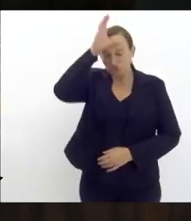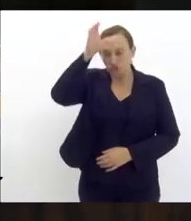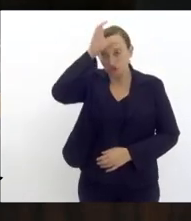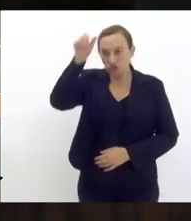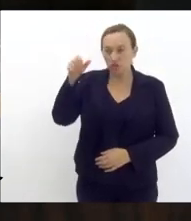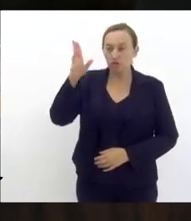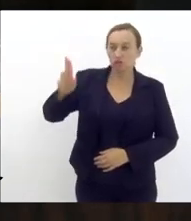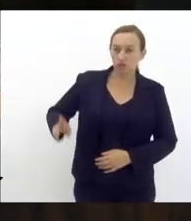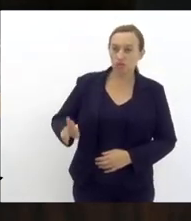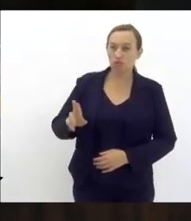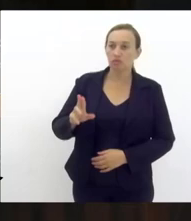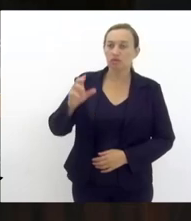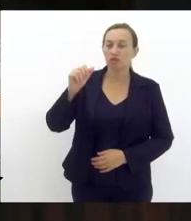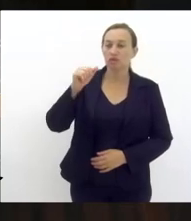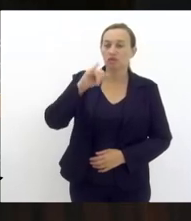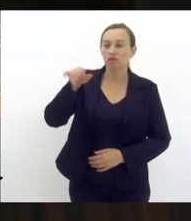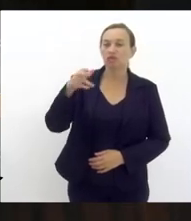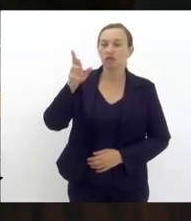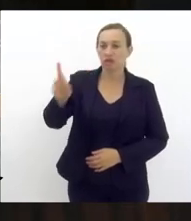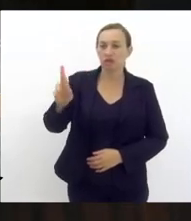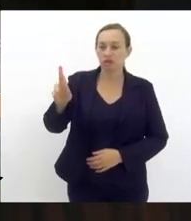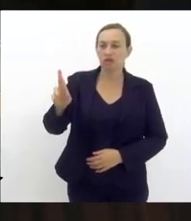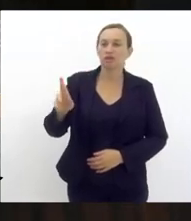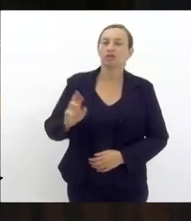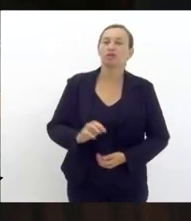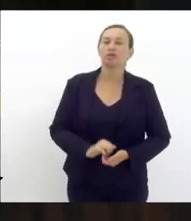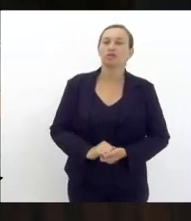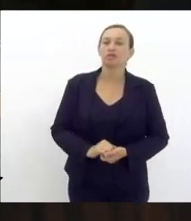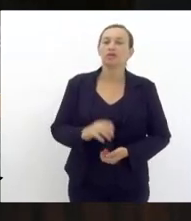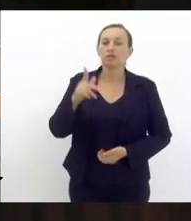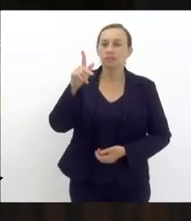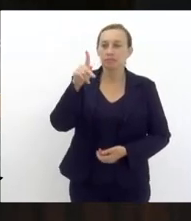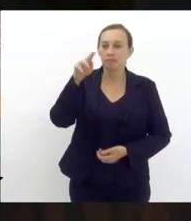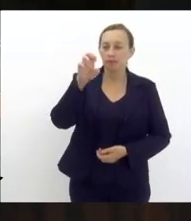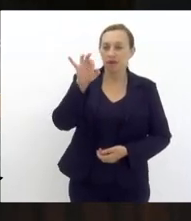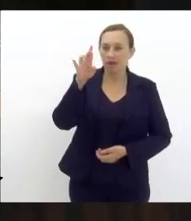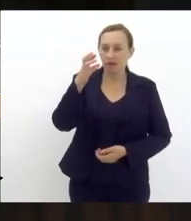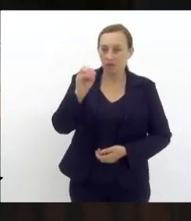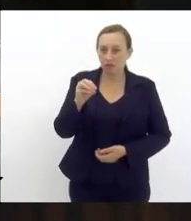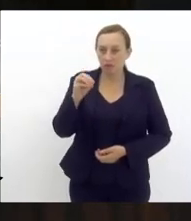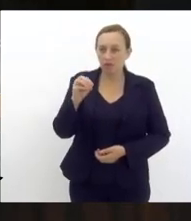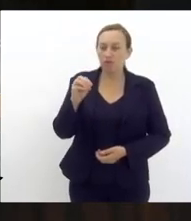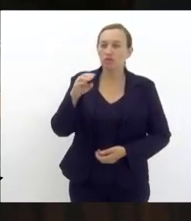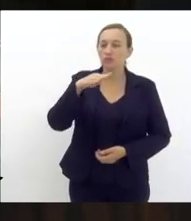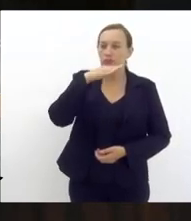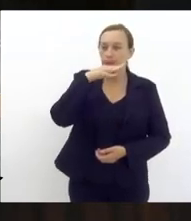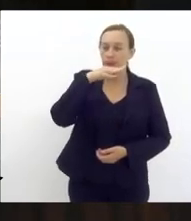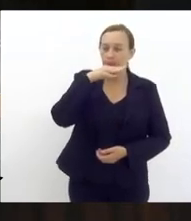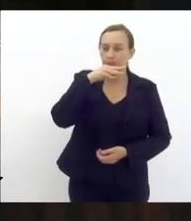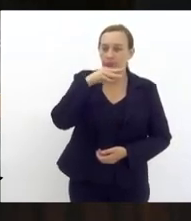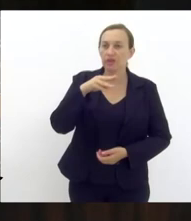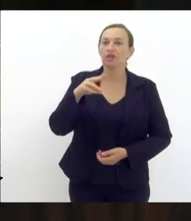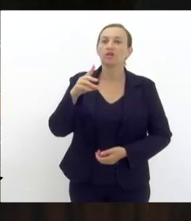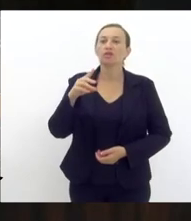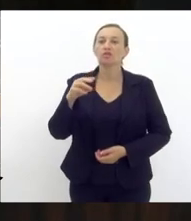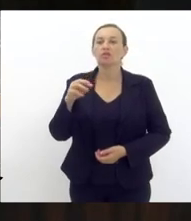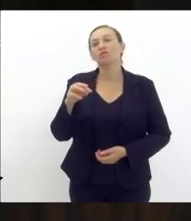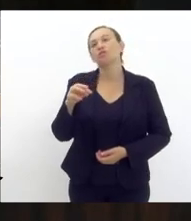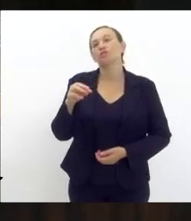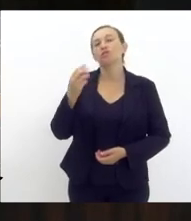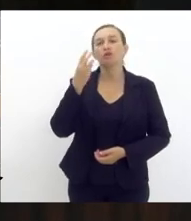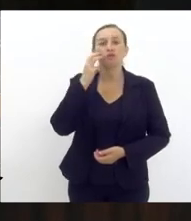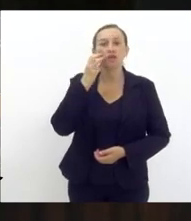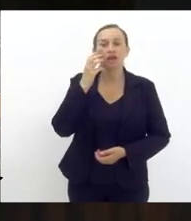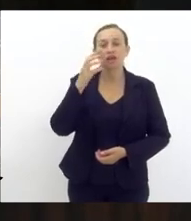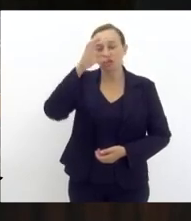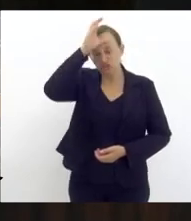Jair Bittencourt Edson Pedro Fernandes Chiquinho da Mangueira Valdete Carneiro tia